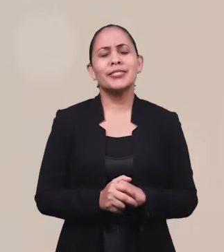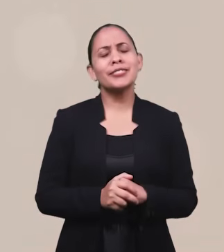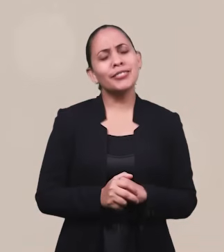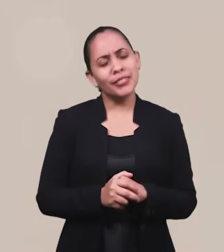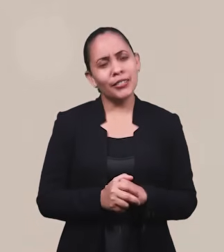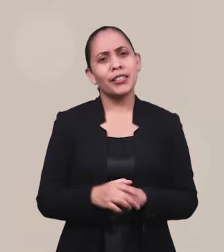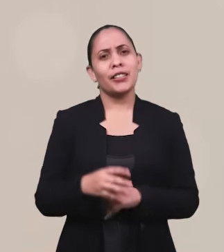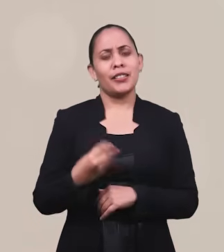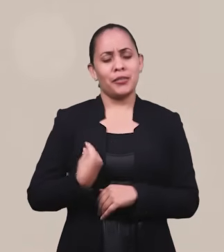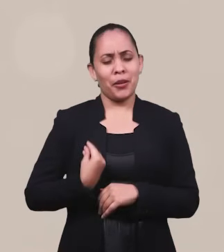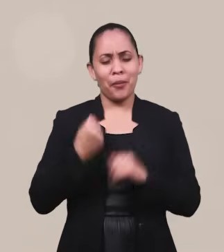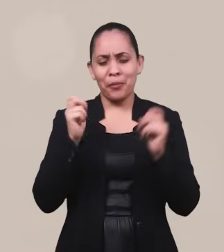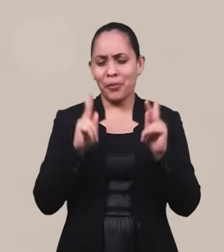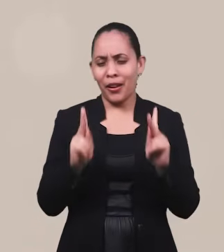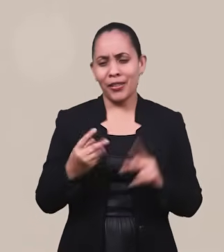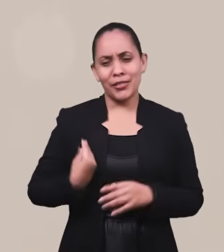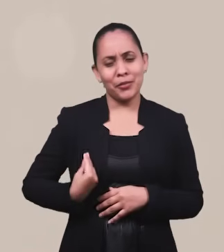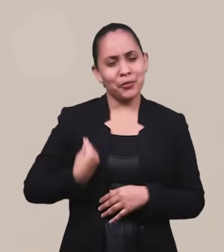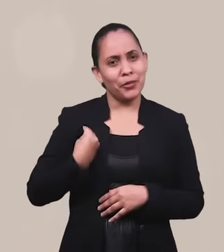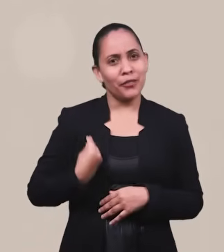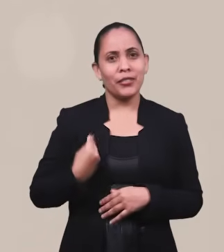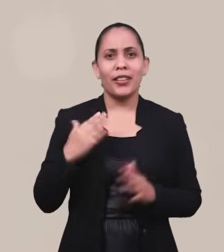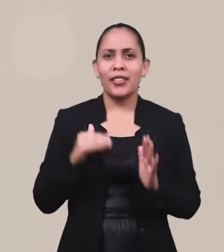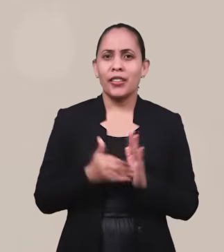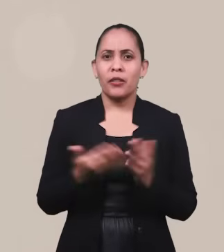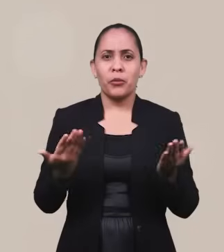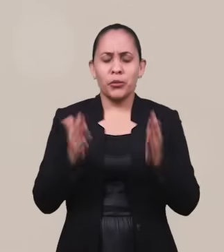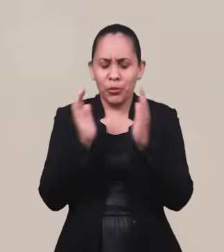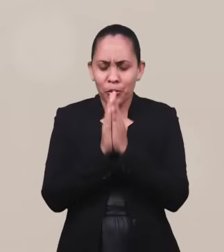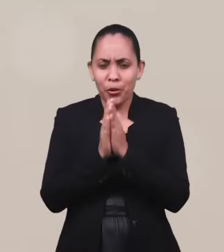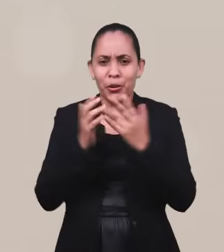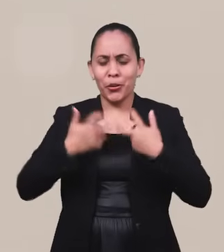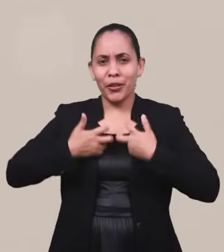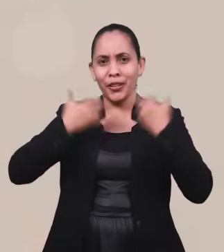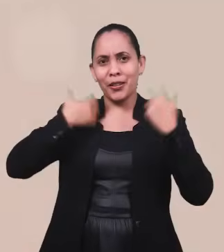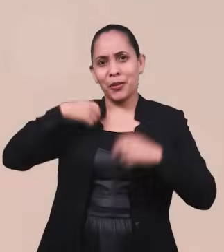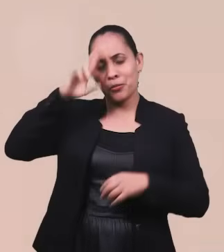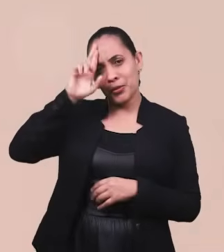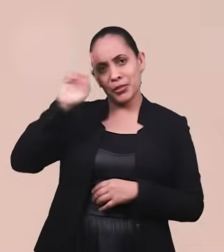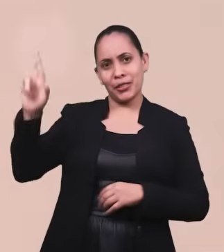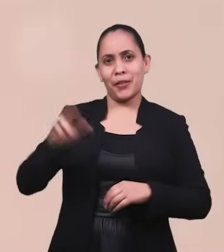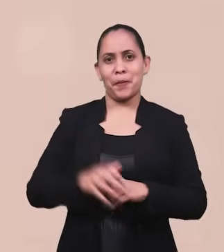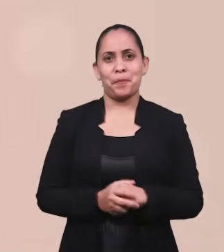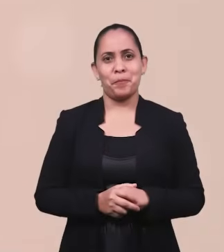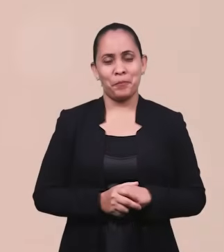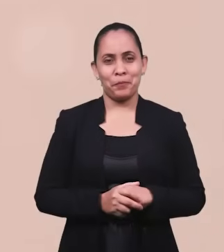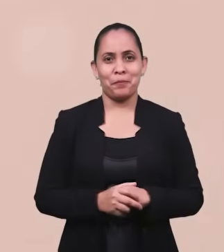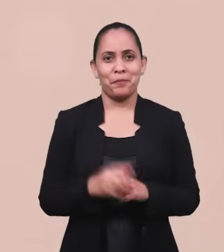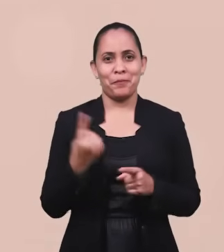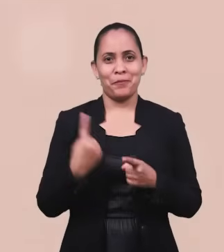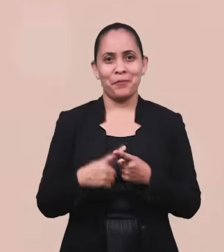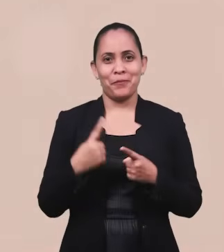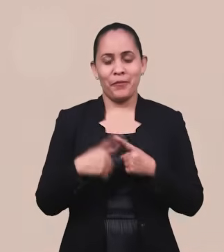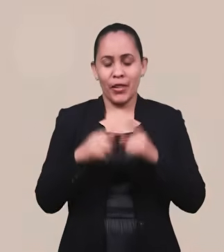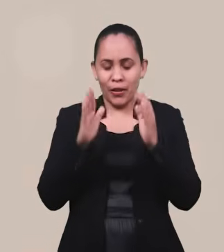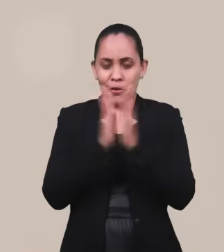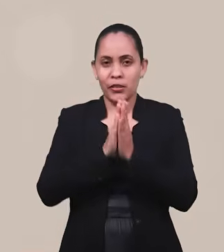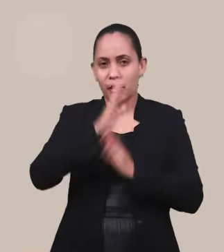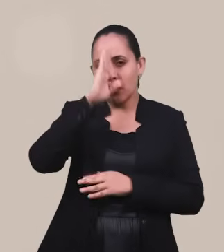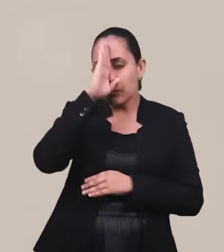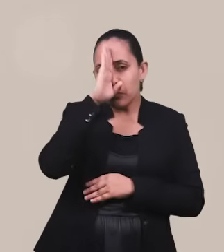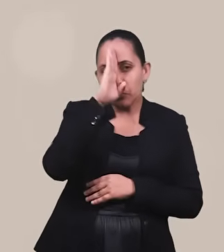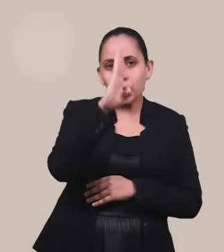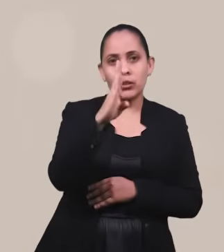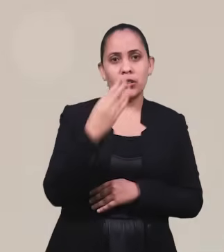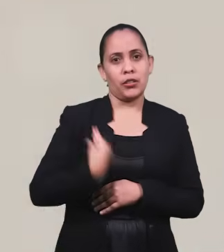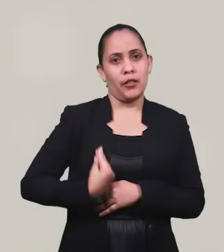minha vida. Então eu creio até hoje, eu oro, eu busco, Porque a oração é fundamental na vida